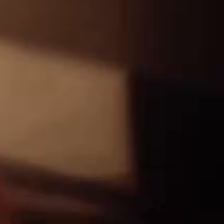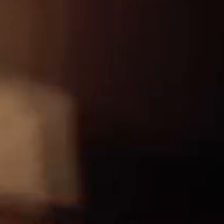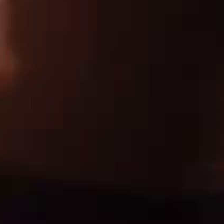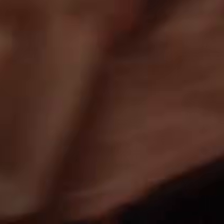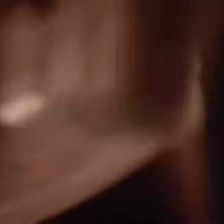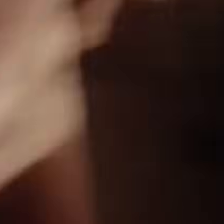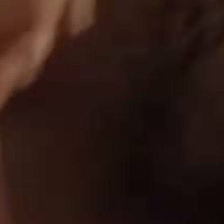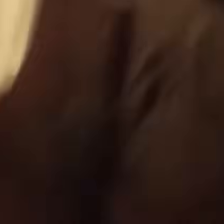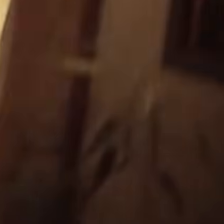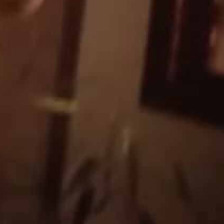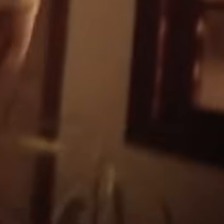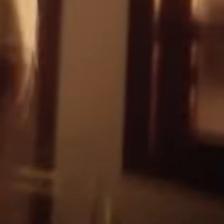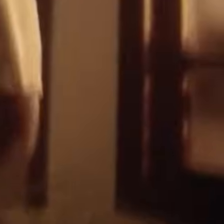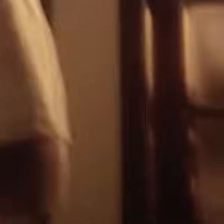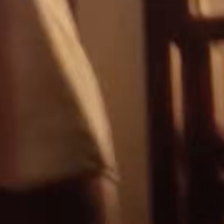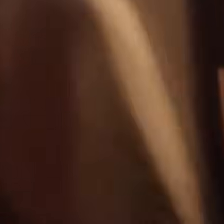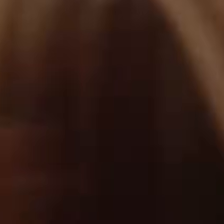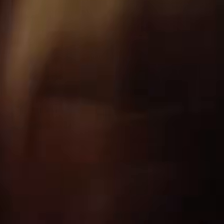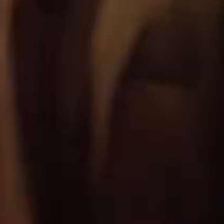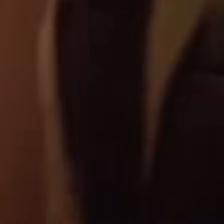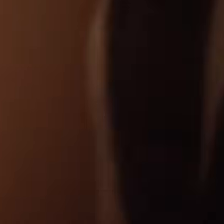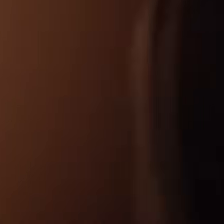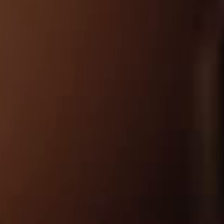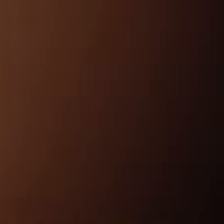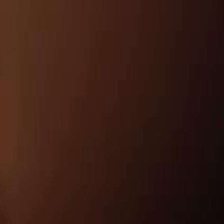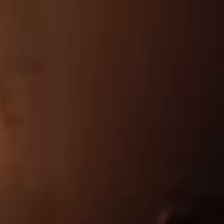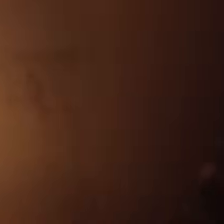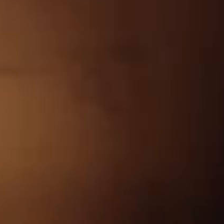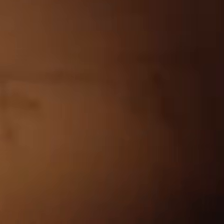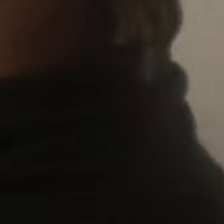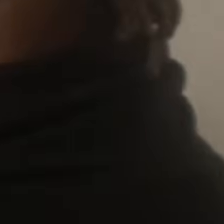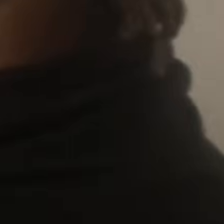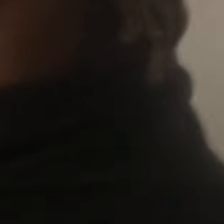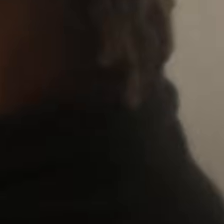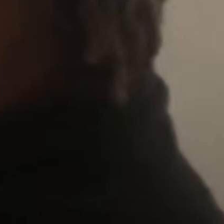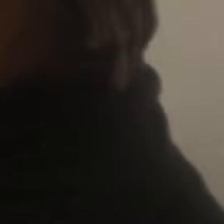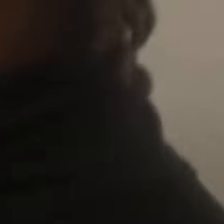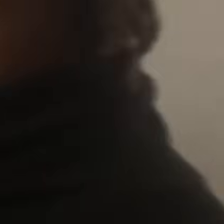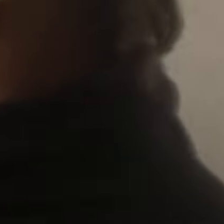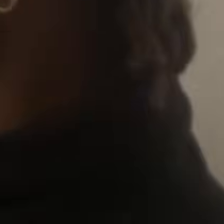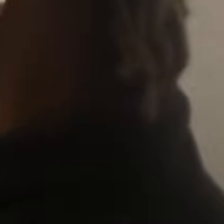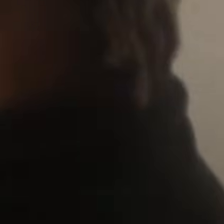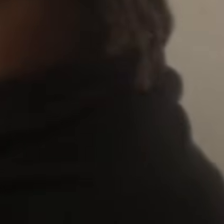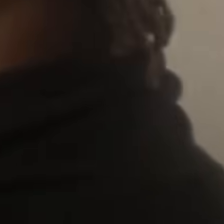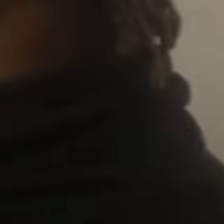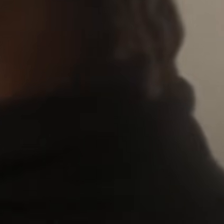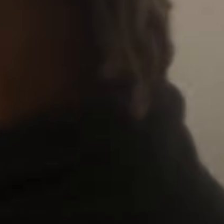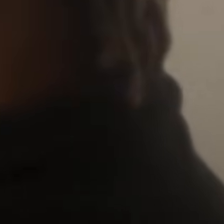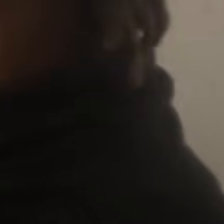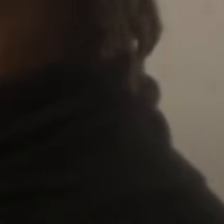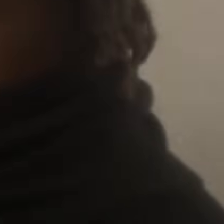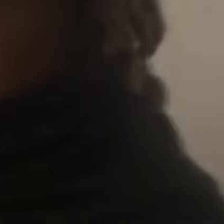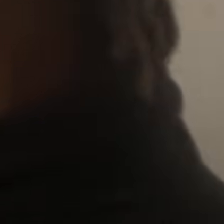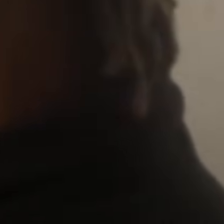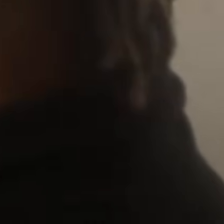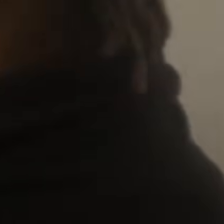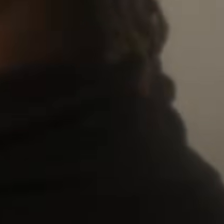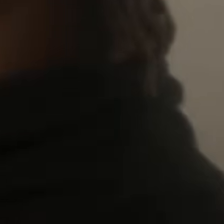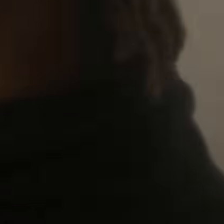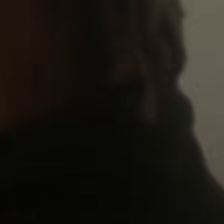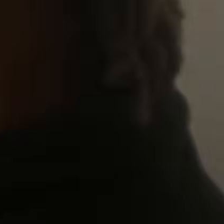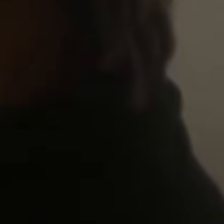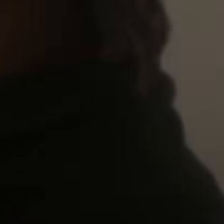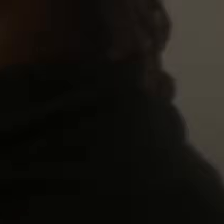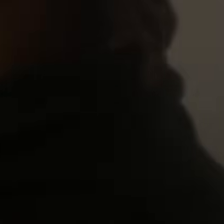bebê me adora, baby. Traz logo esse rosé com esse licor de amora. Nossas línguas